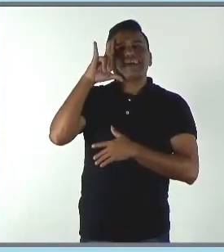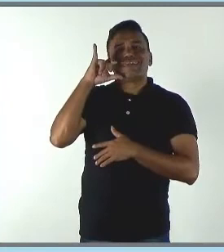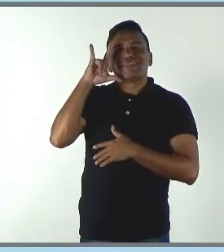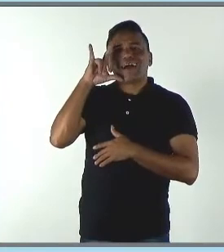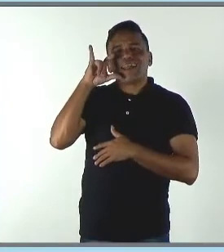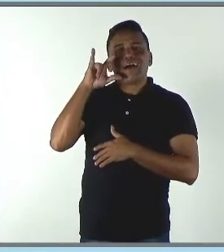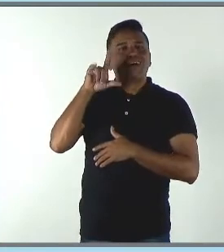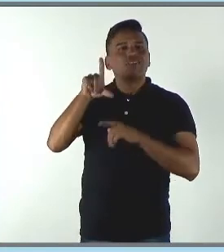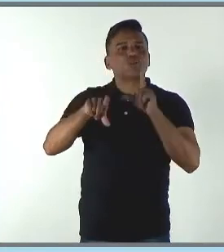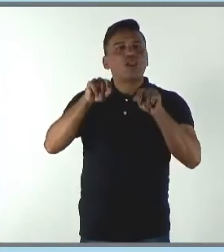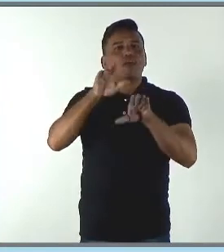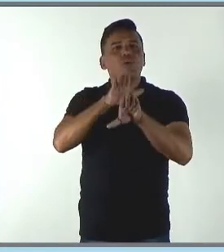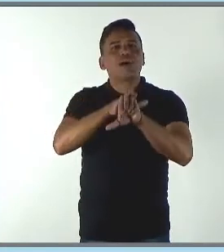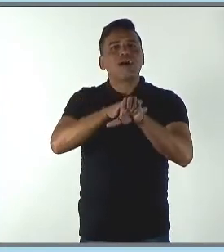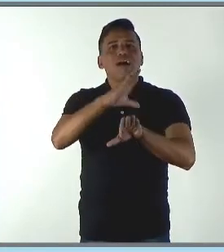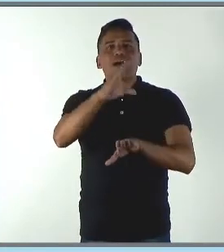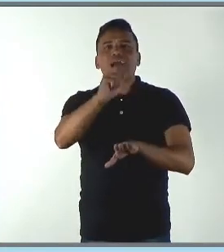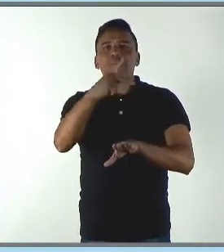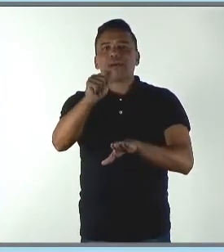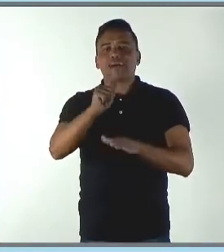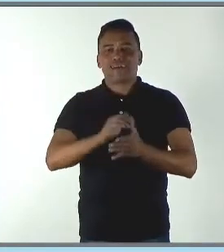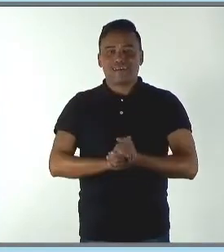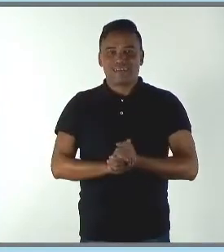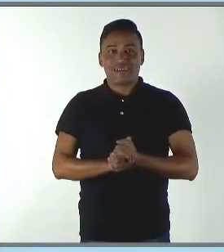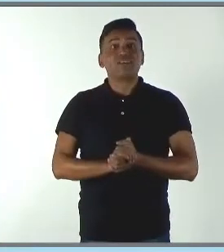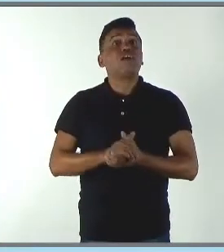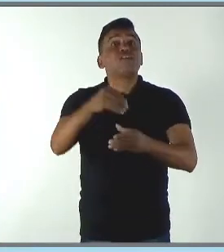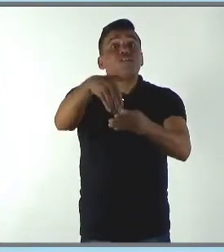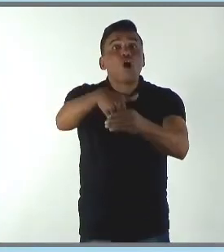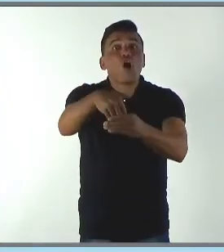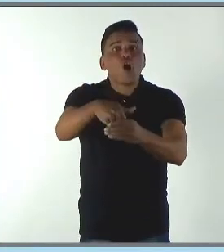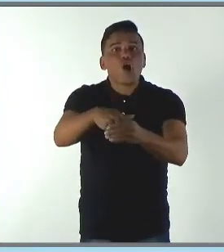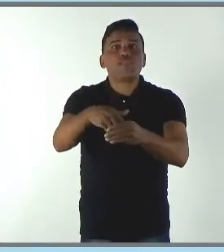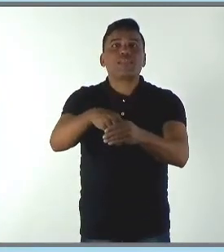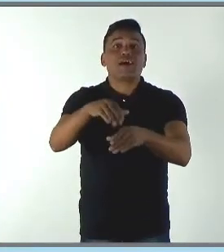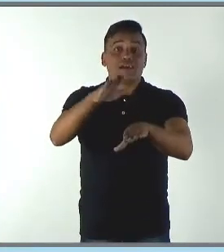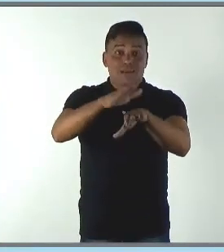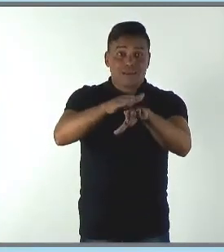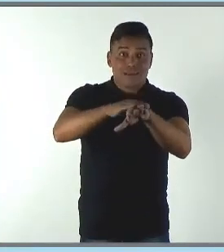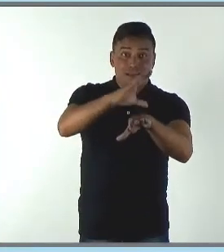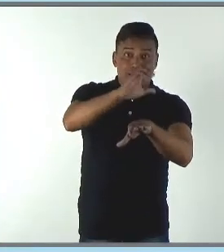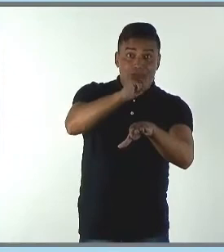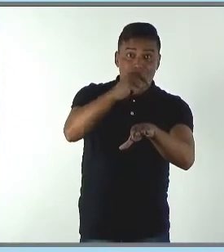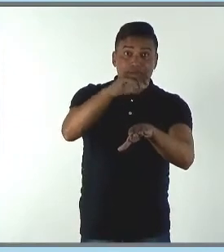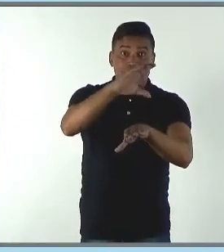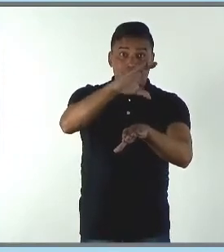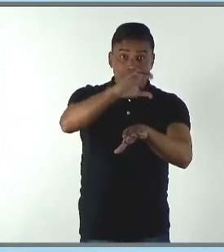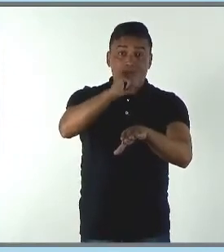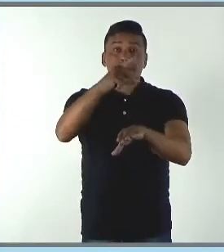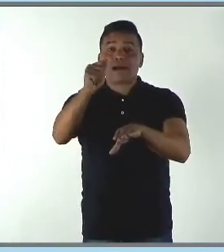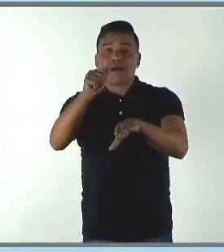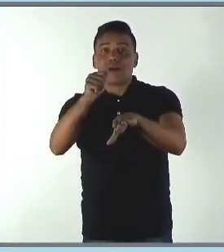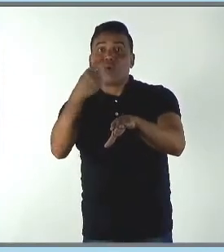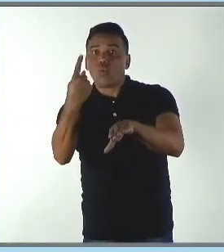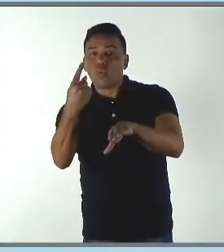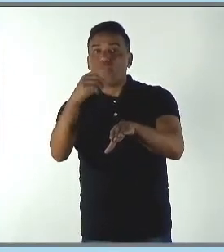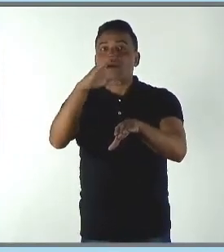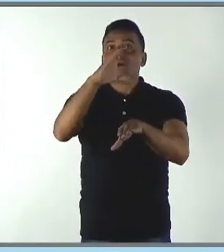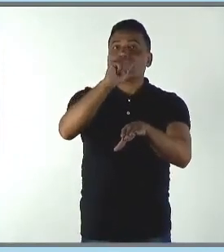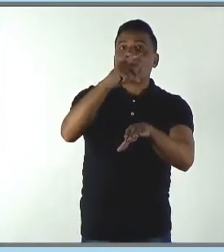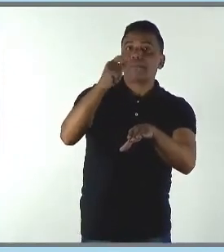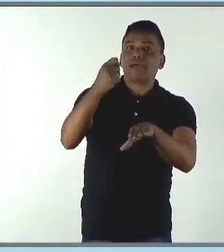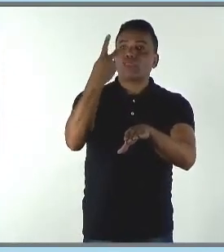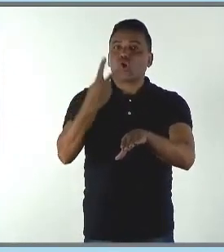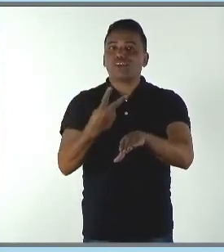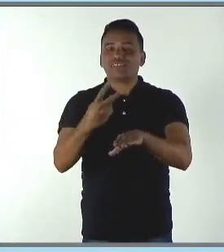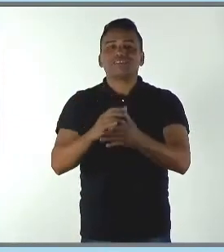capa. E, aliás, votem lá, gente, capa 1 ou capa 2, né? São duas fotos belíssimas da